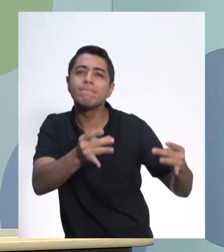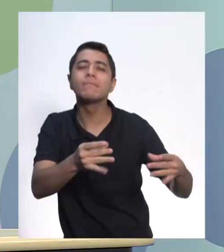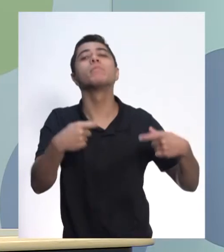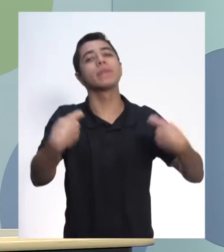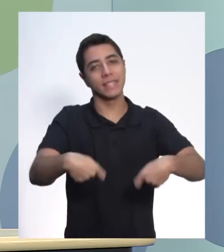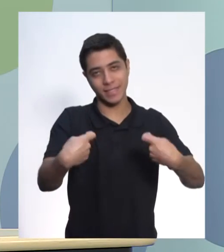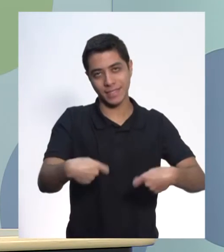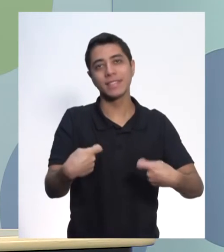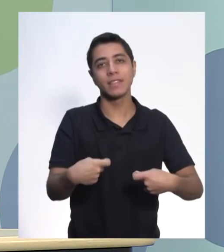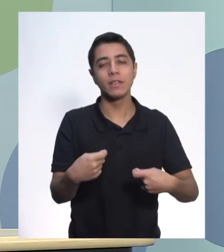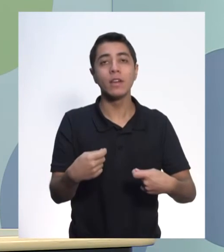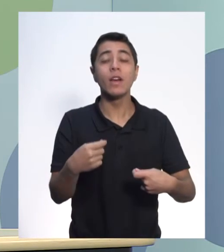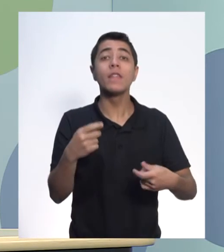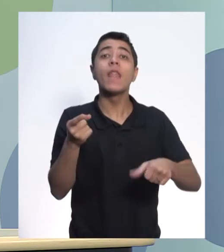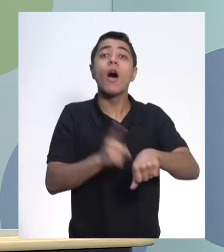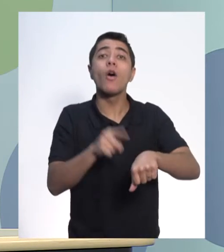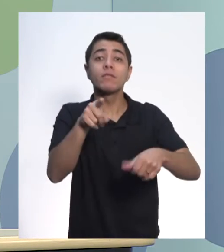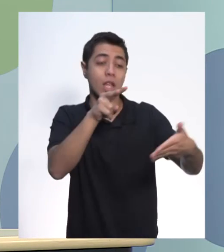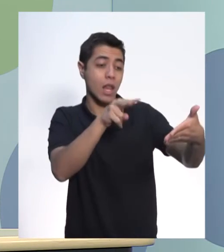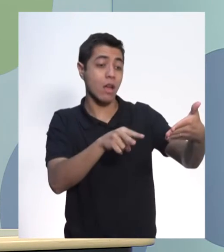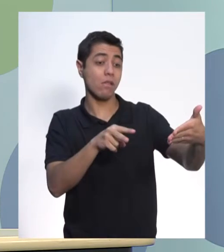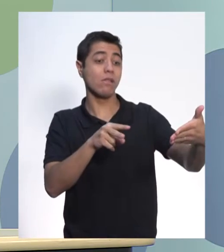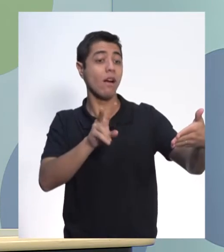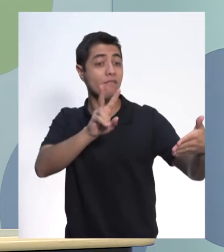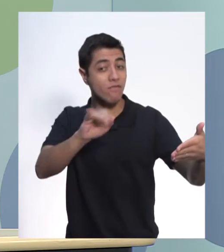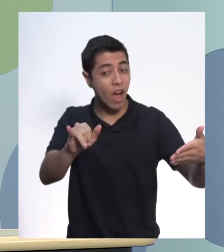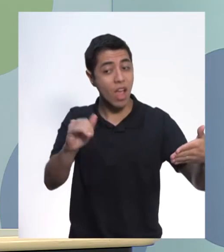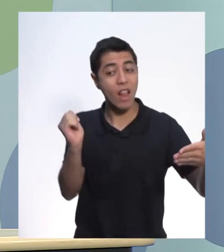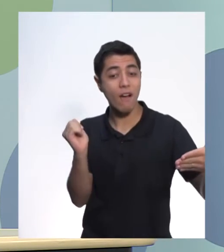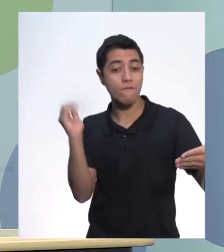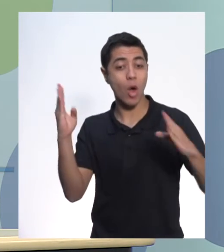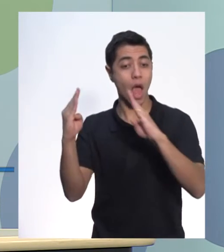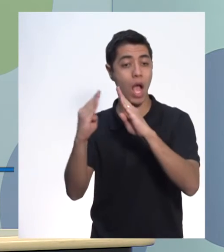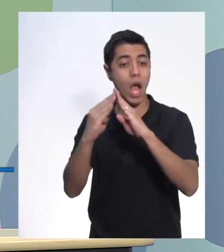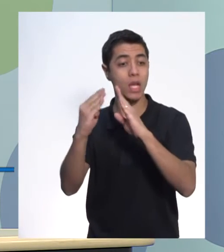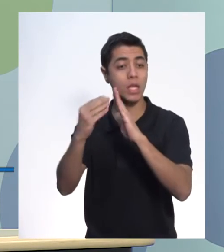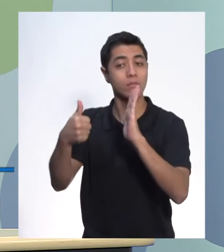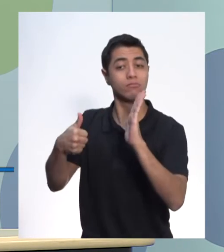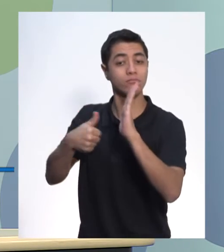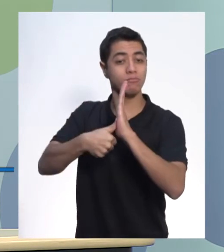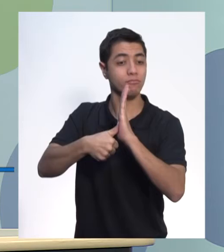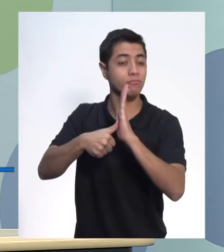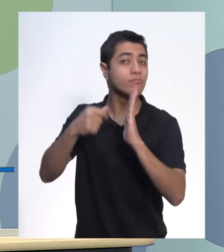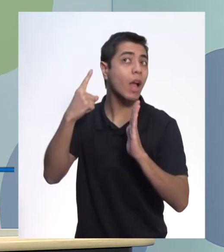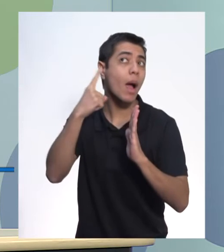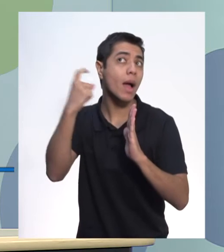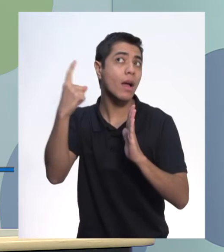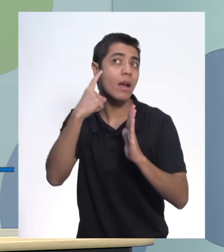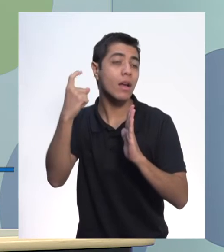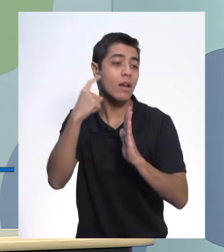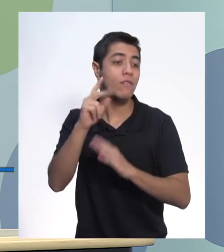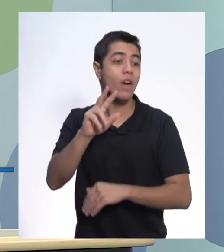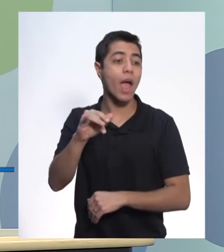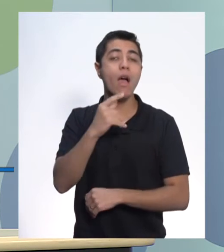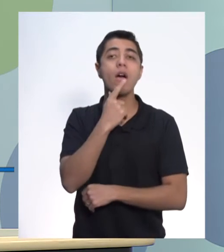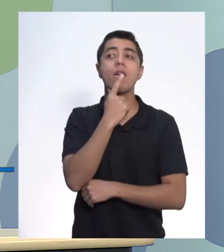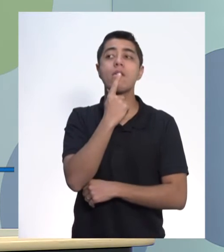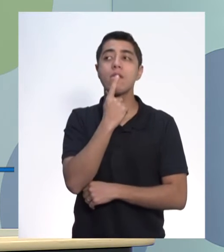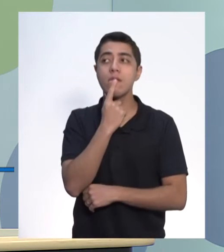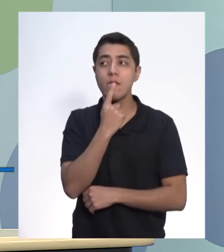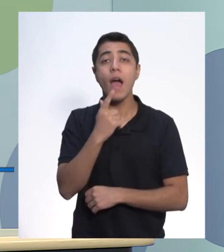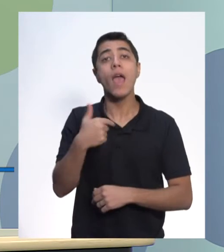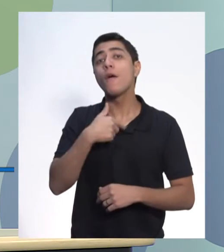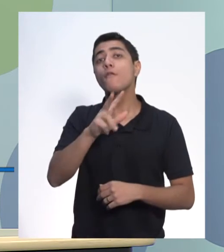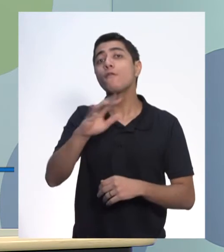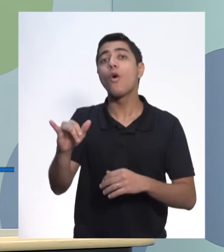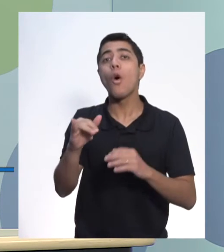preciso ter um som de campainha. Essa campainha vai mostrar, depois que tocou a campainha, vou mostrar a face do Pedro, ou vou mostrar a porta, para remeter